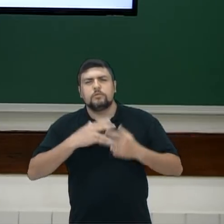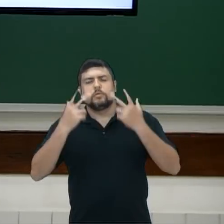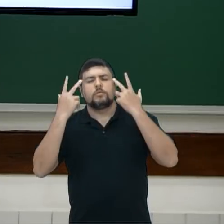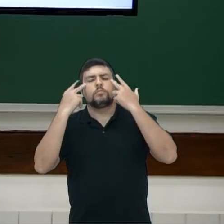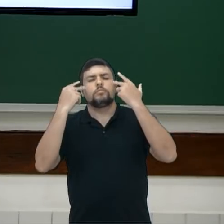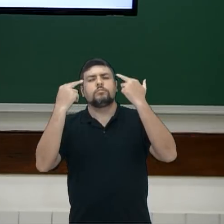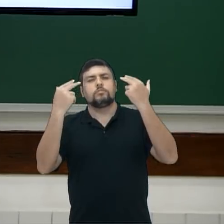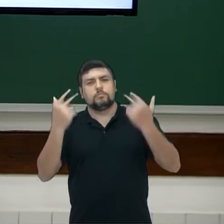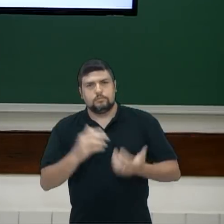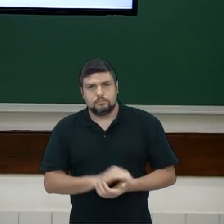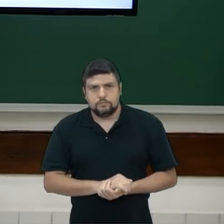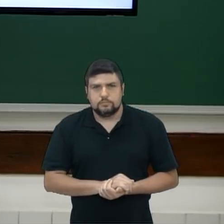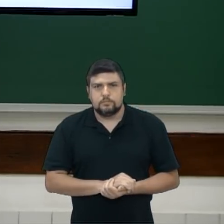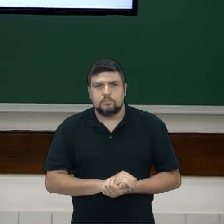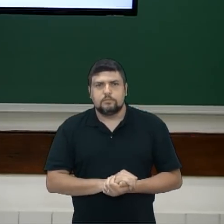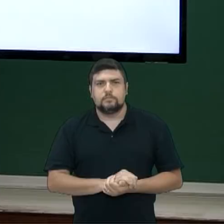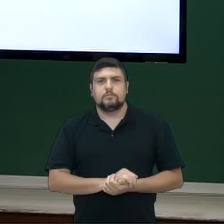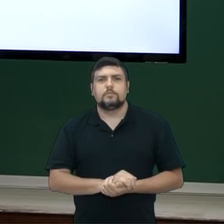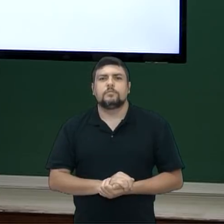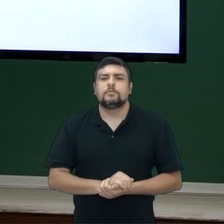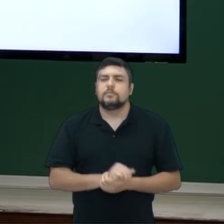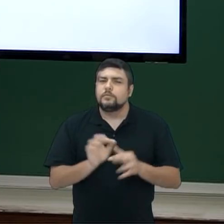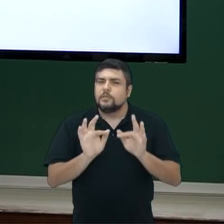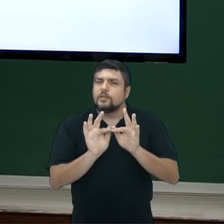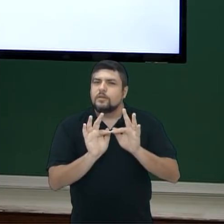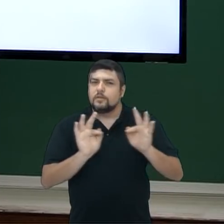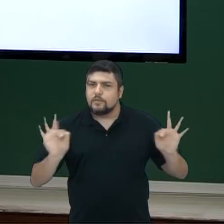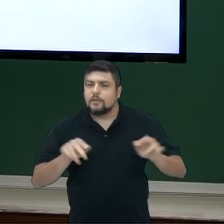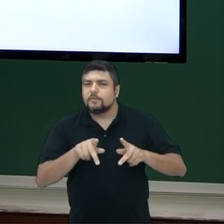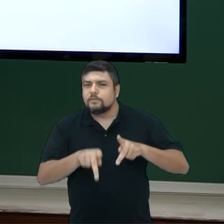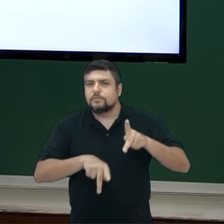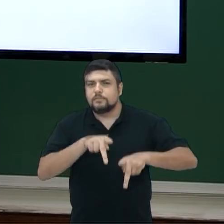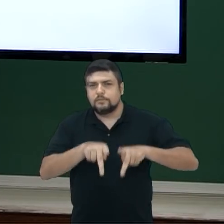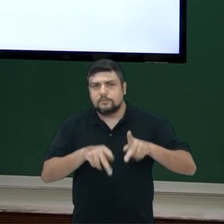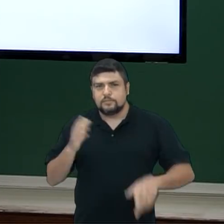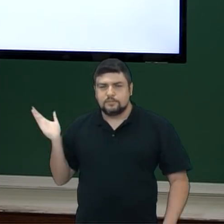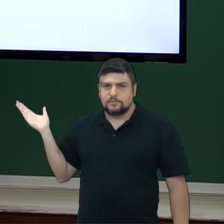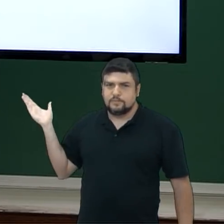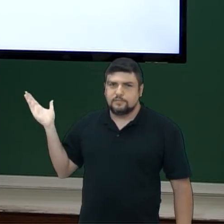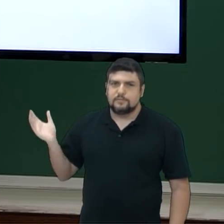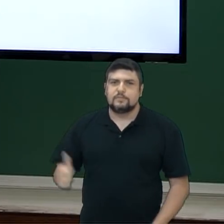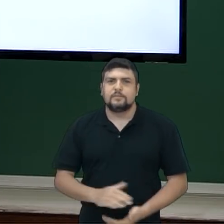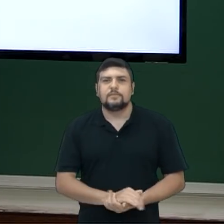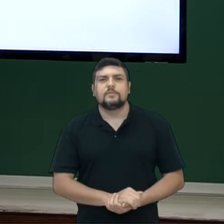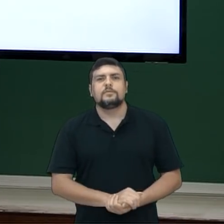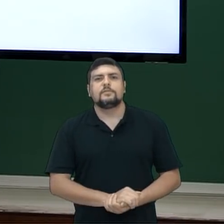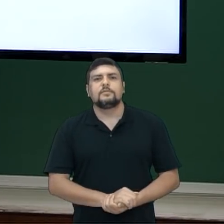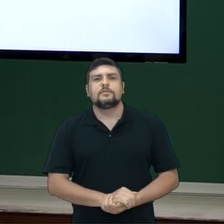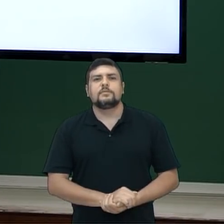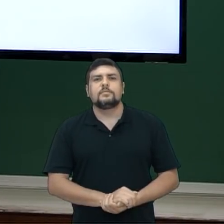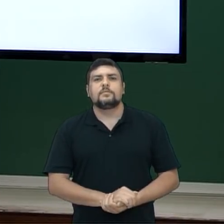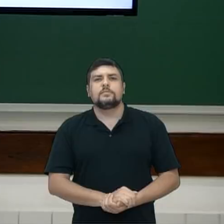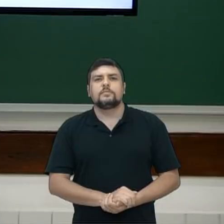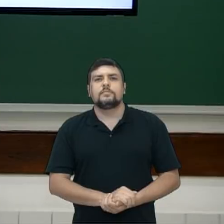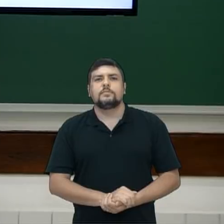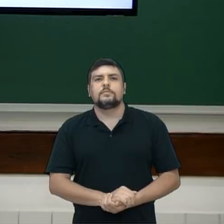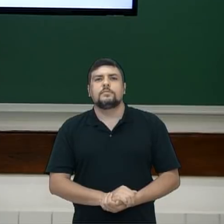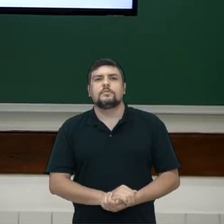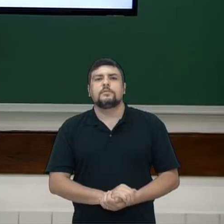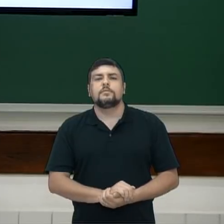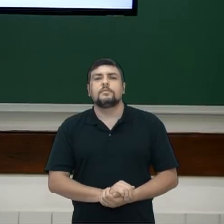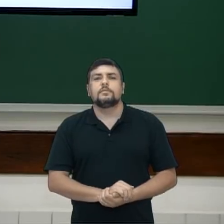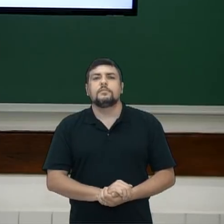ok? Então, aqui nós temos alguns ditos populares, alguns provérbios, beleza? Tranquilo? Very good. Muito